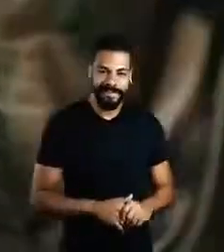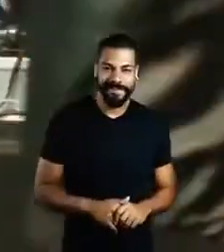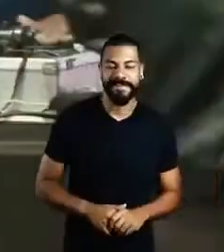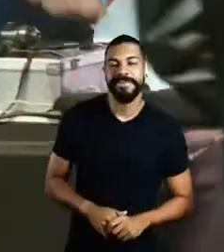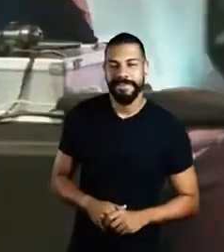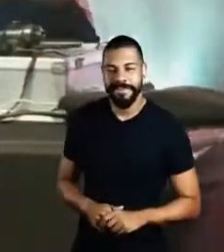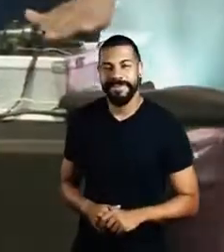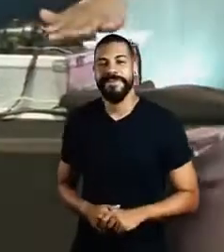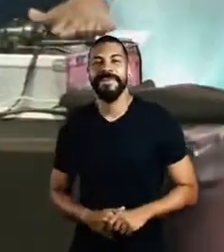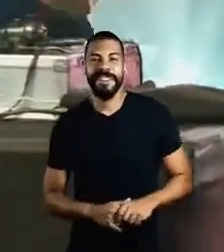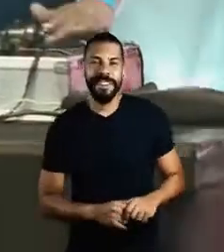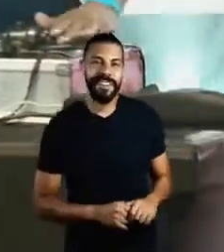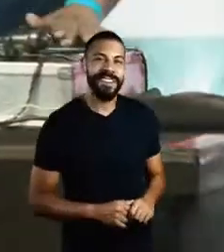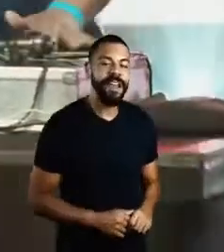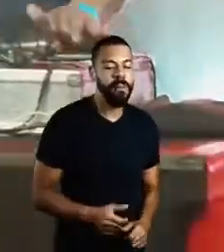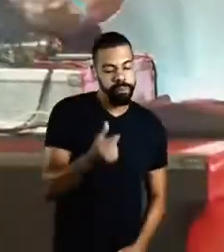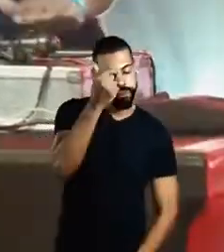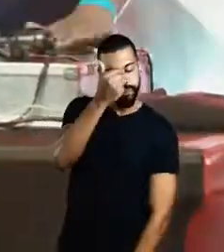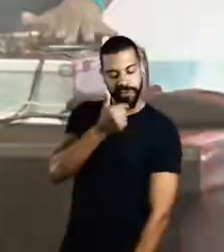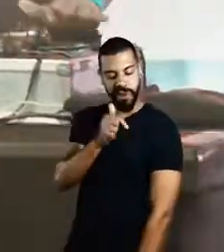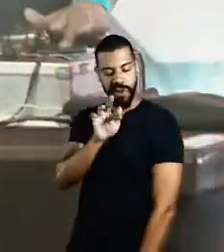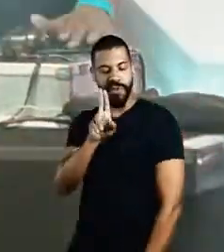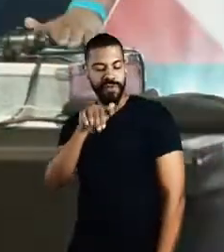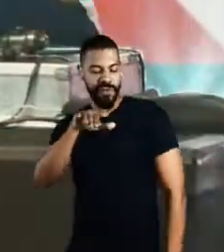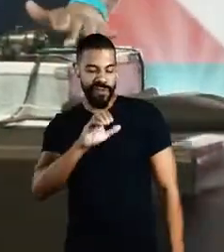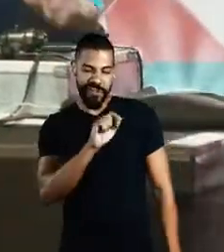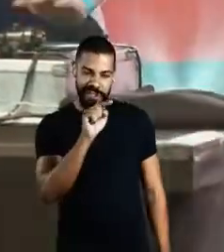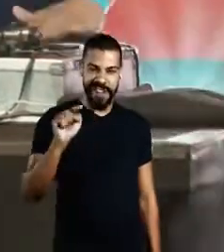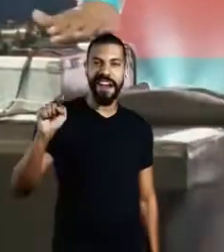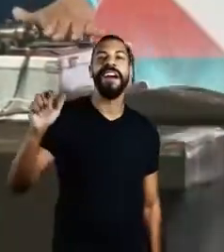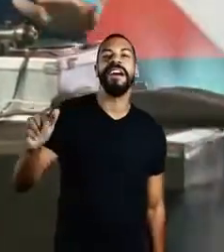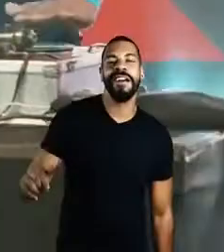Oh. Função.